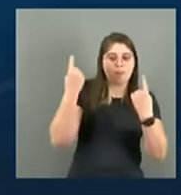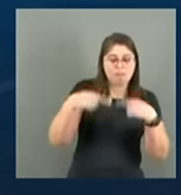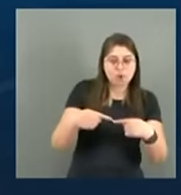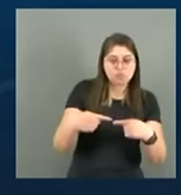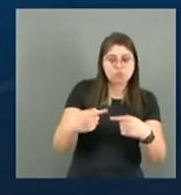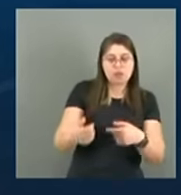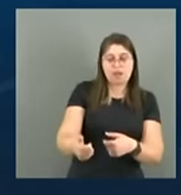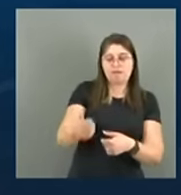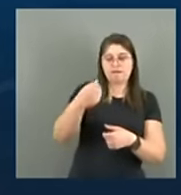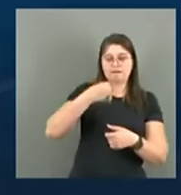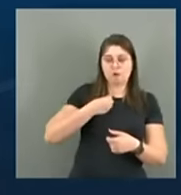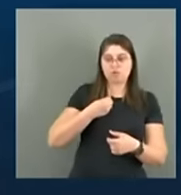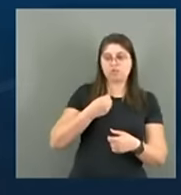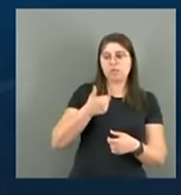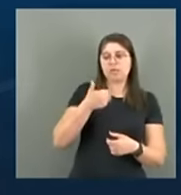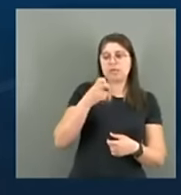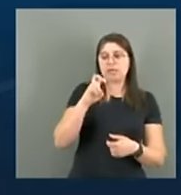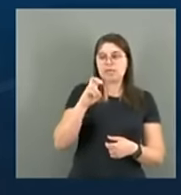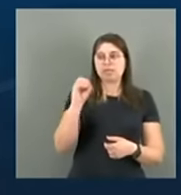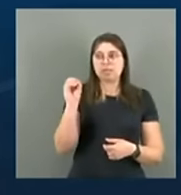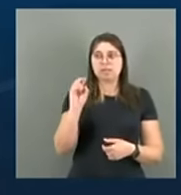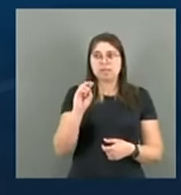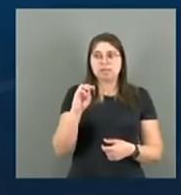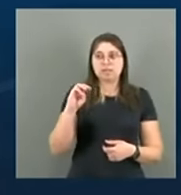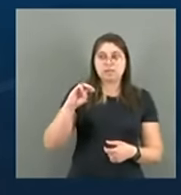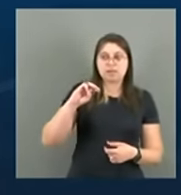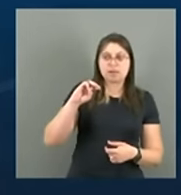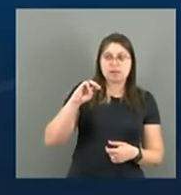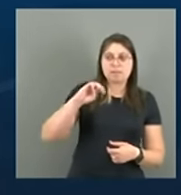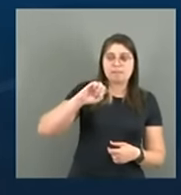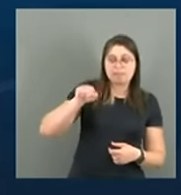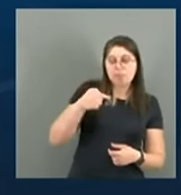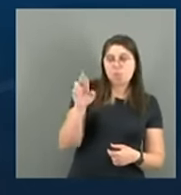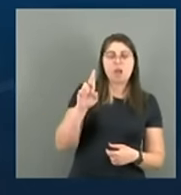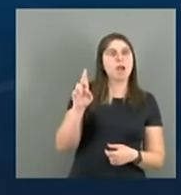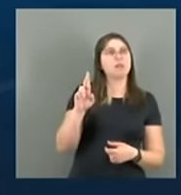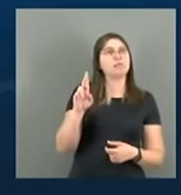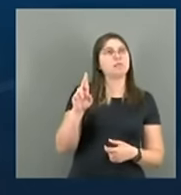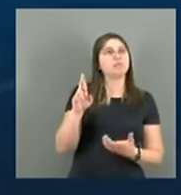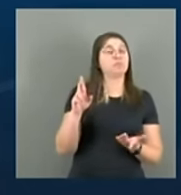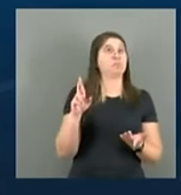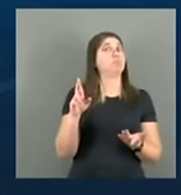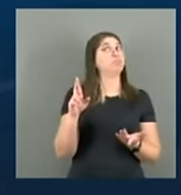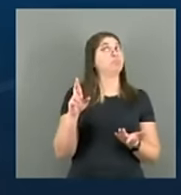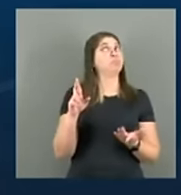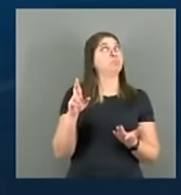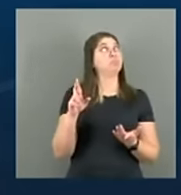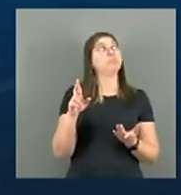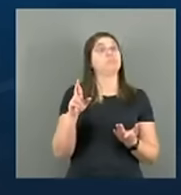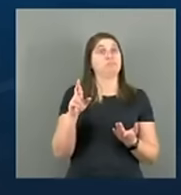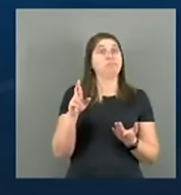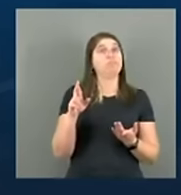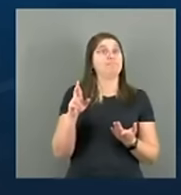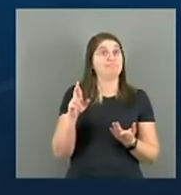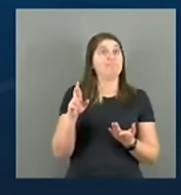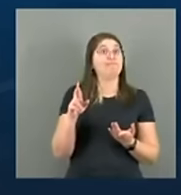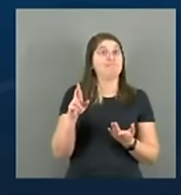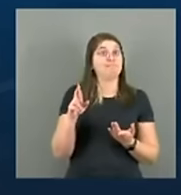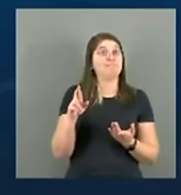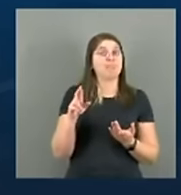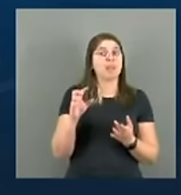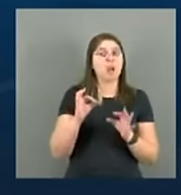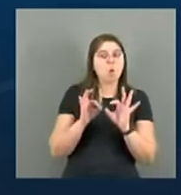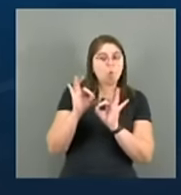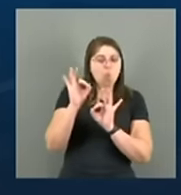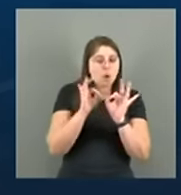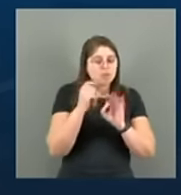mil de volta. Ok? E, mediante a isso, eu comecei a montar